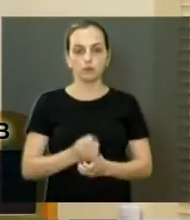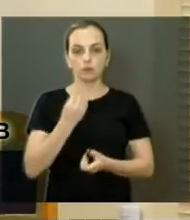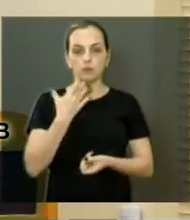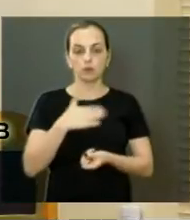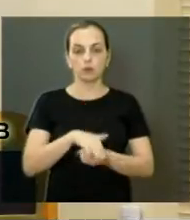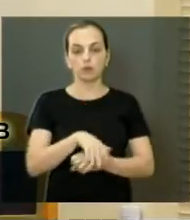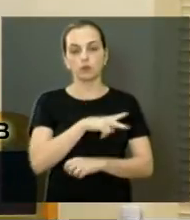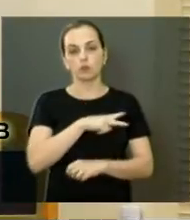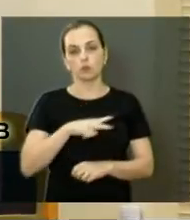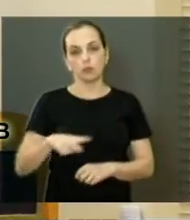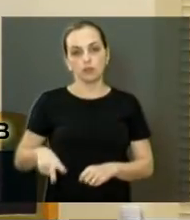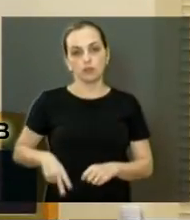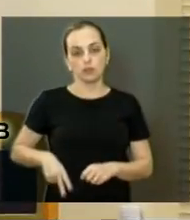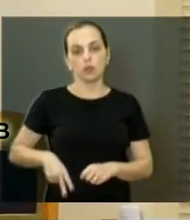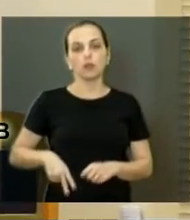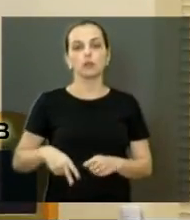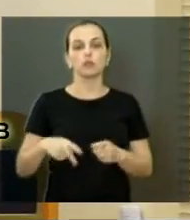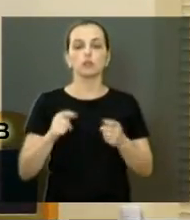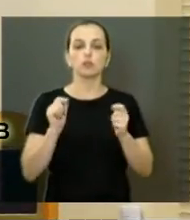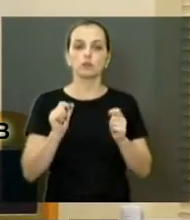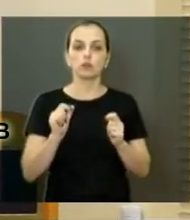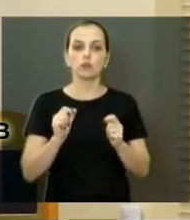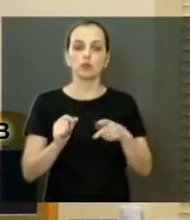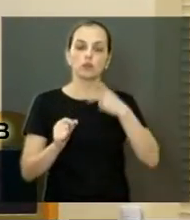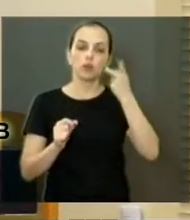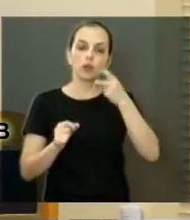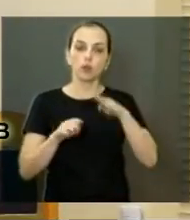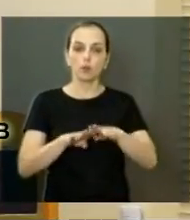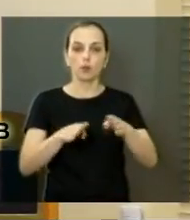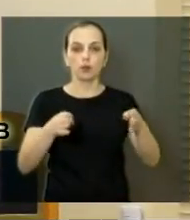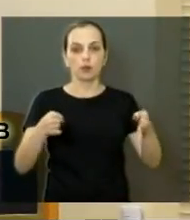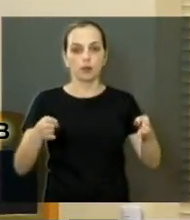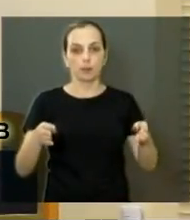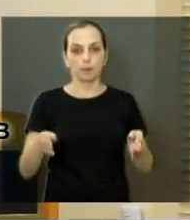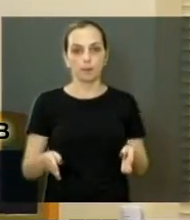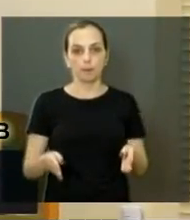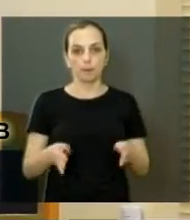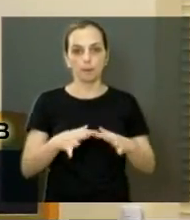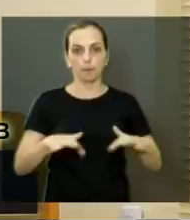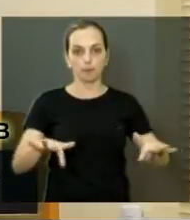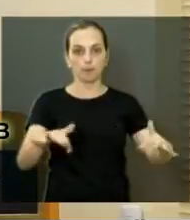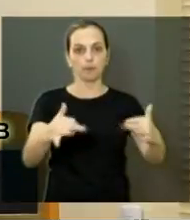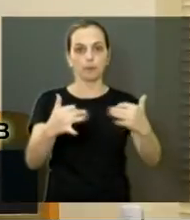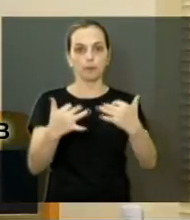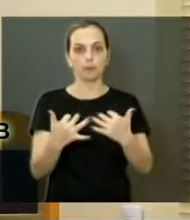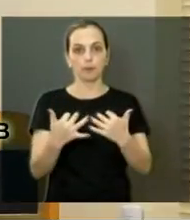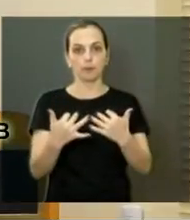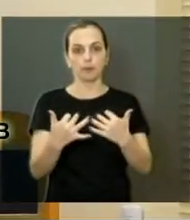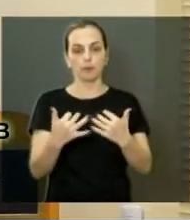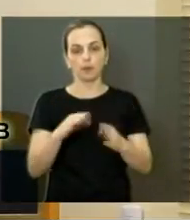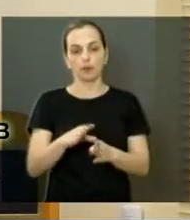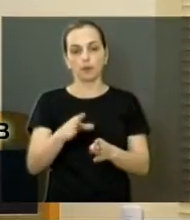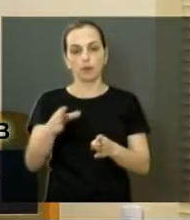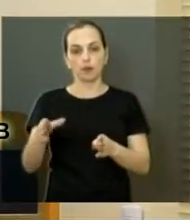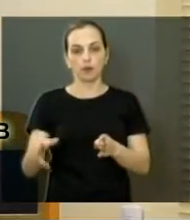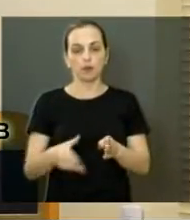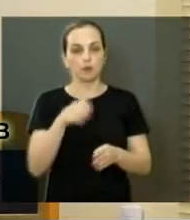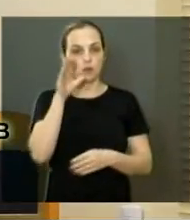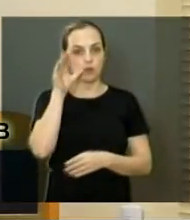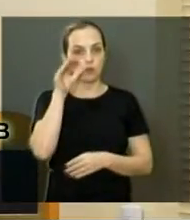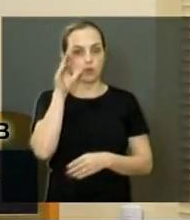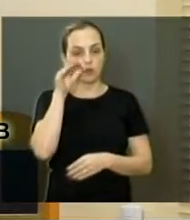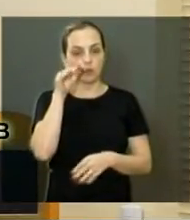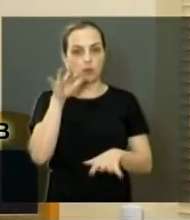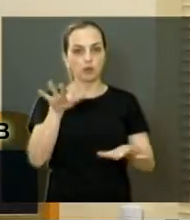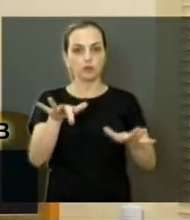Boa noite, presidente Tenente Santana, vereadores da mesa, no plenário, que acompanha a casa, os funcionários e quem